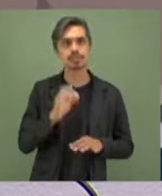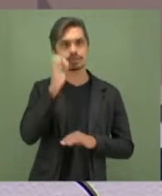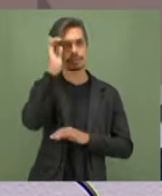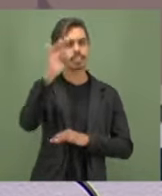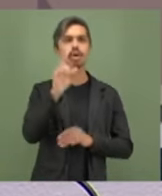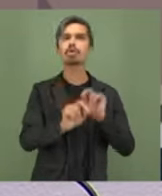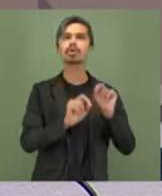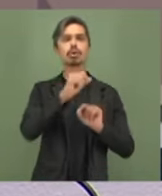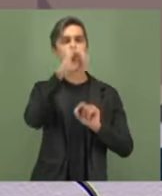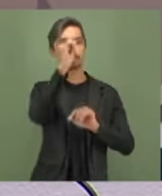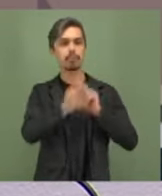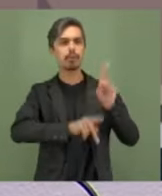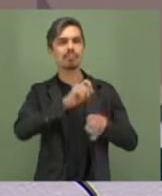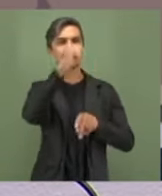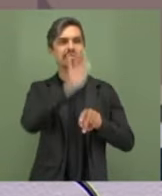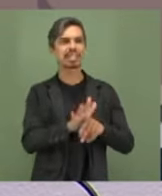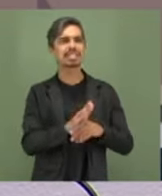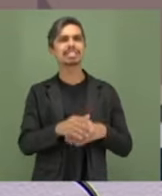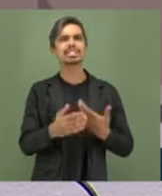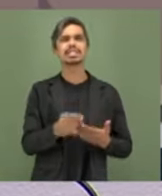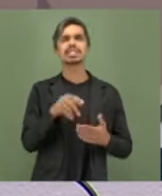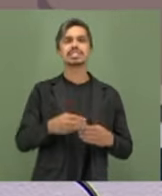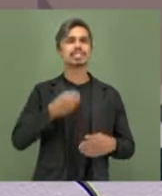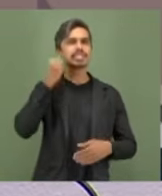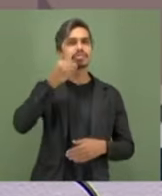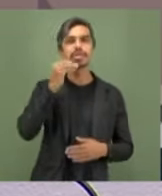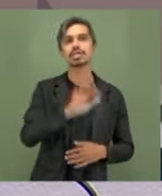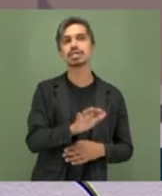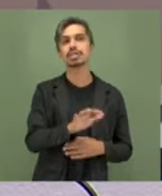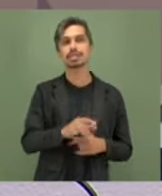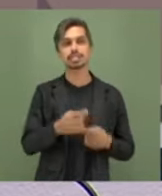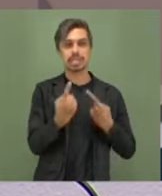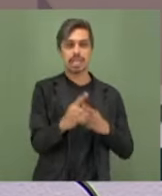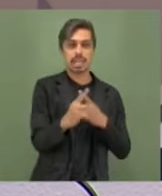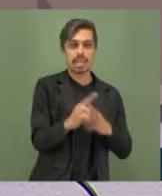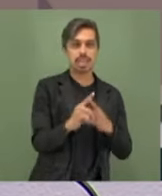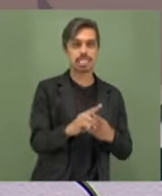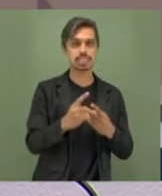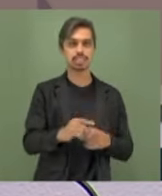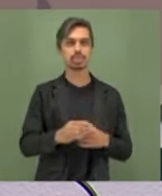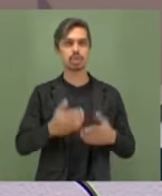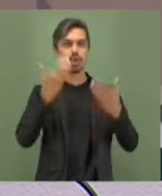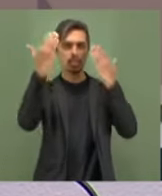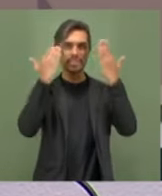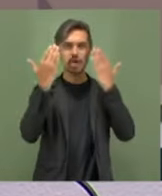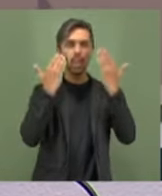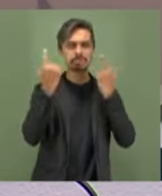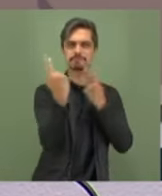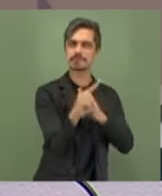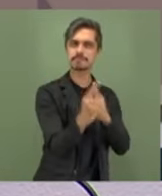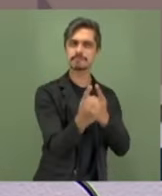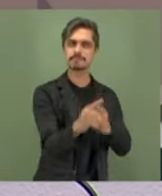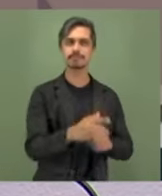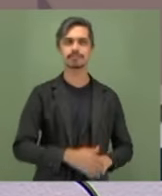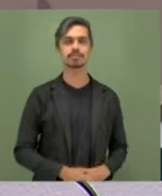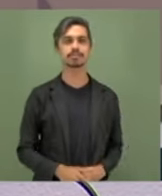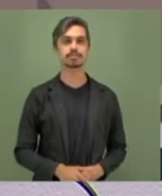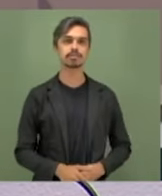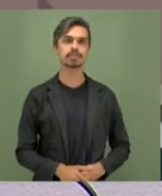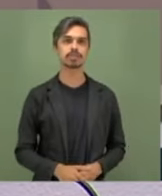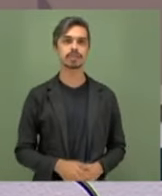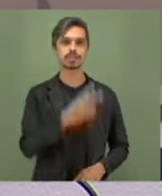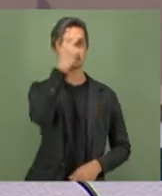passar. Eu imagino a perseguição, o terrorismo psicológico que não estarão a fazer às pessoas